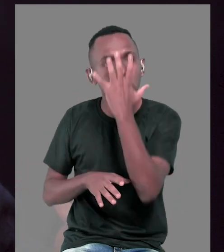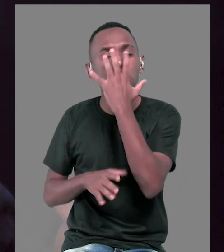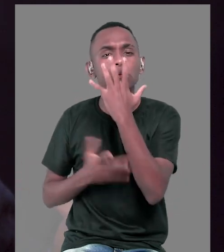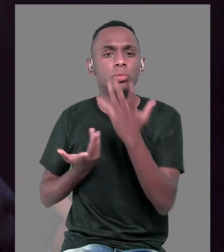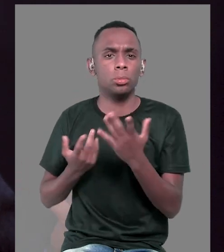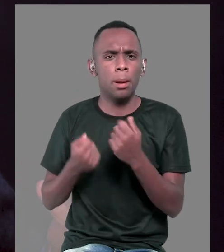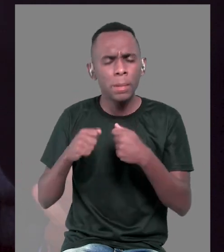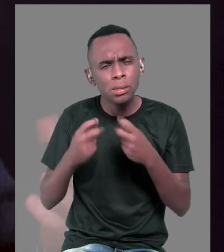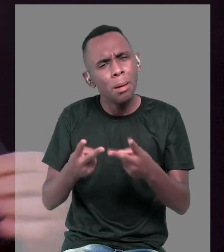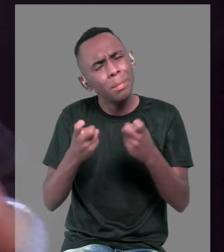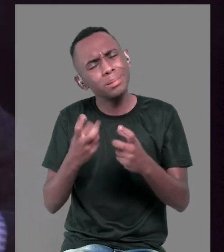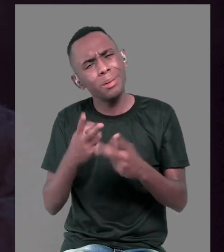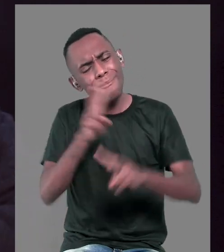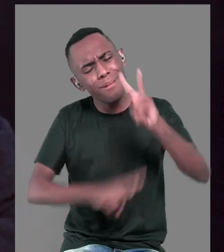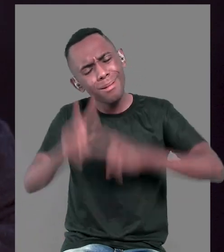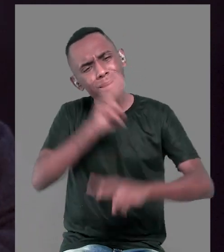criticamente.